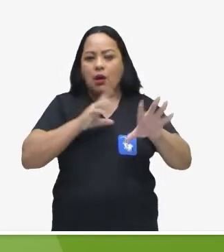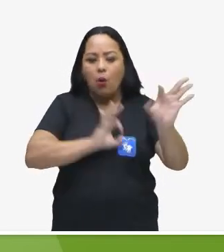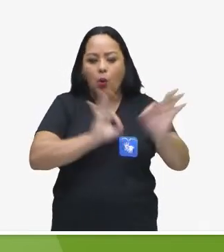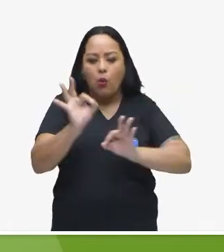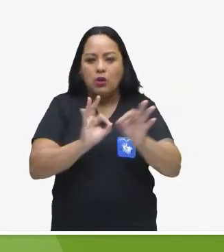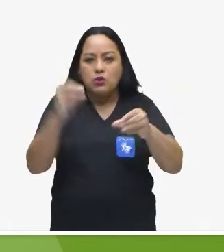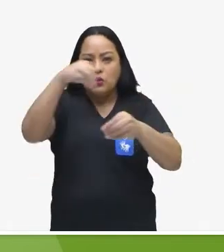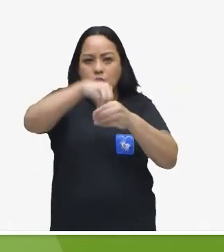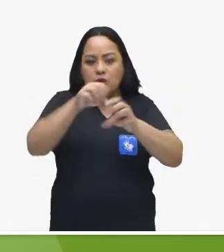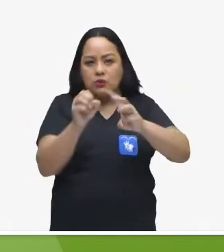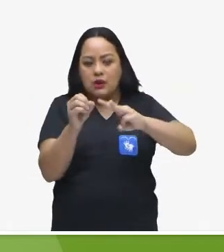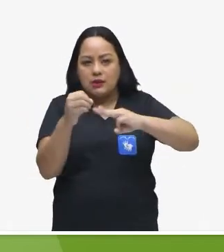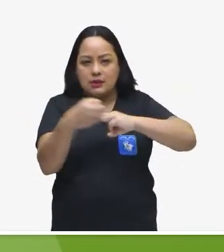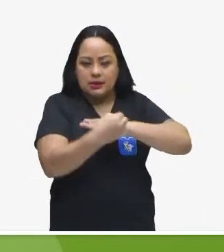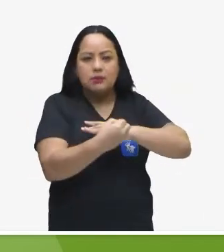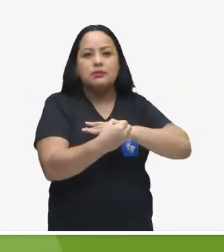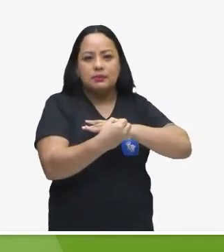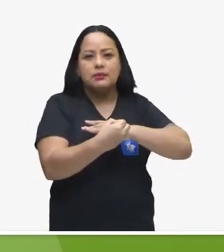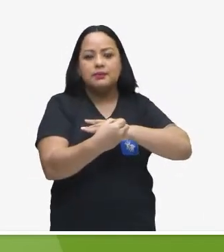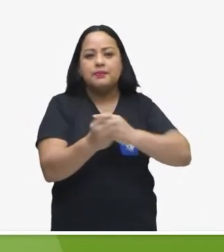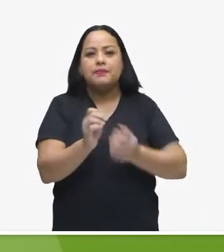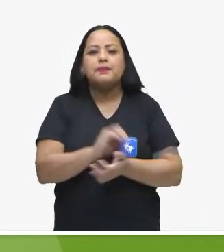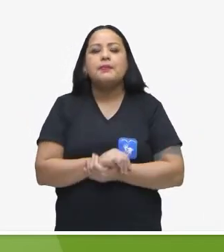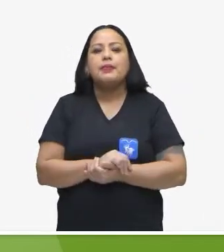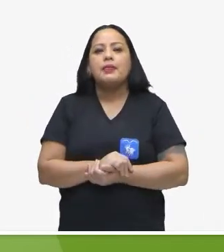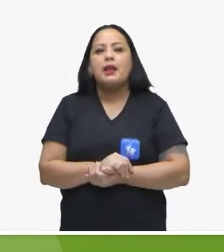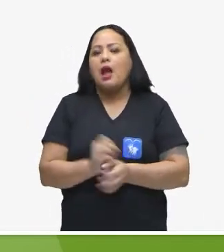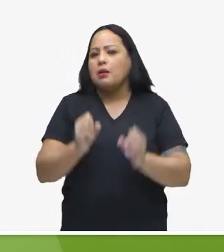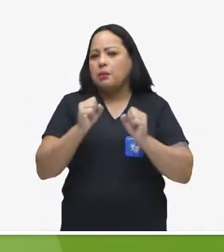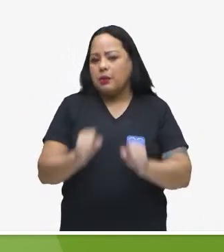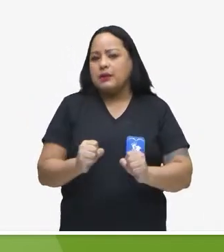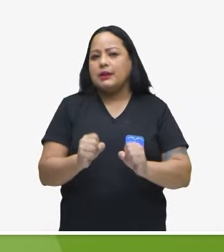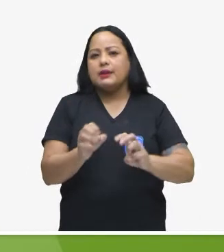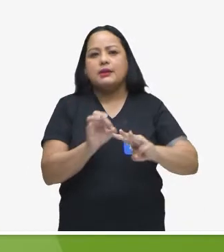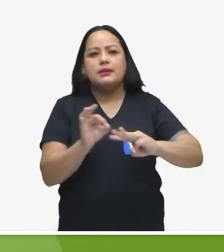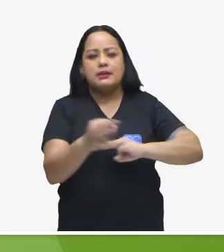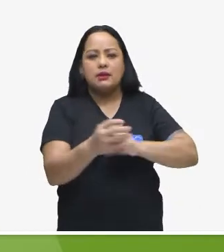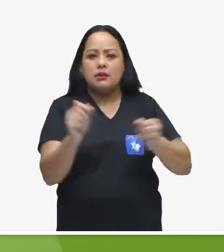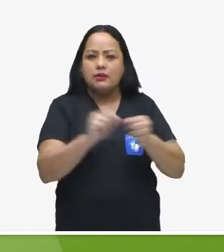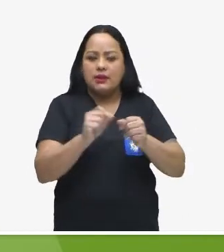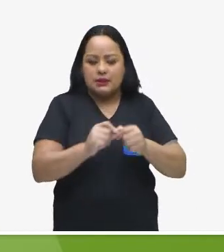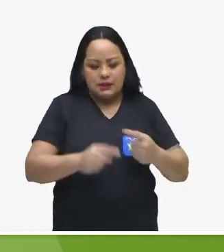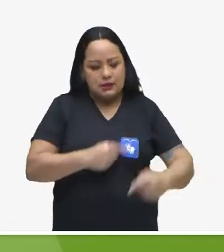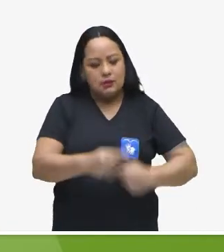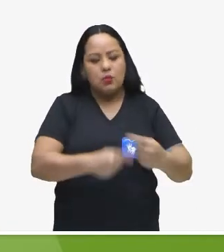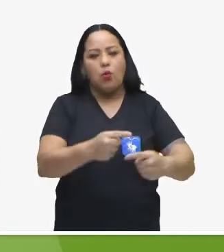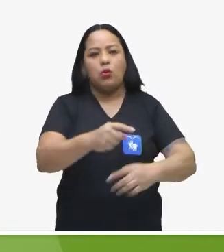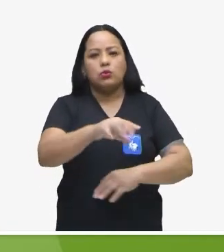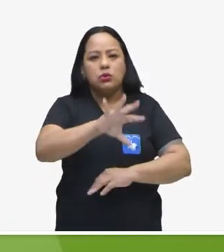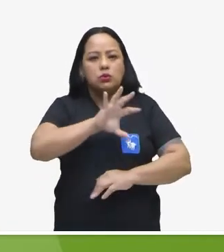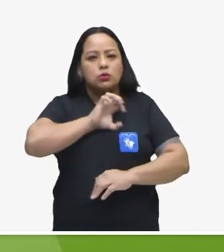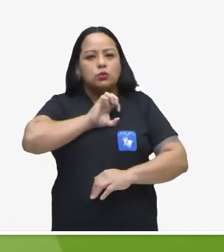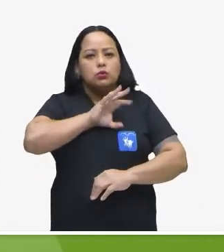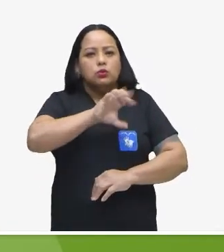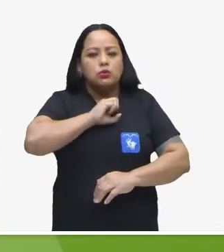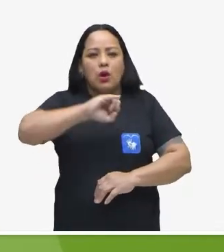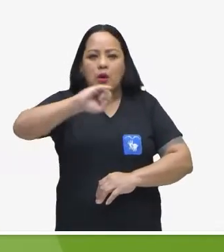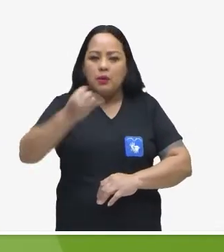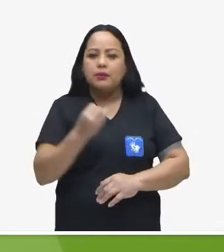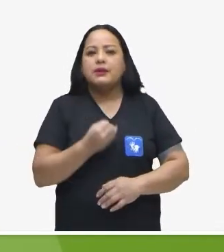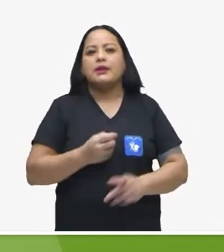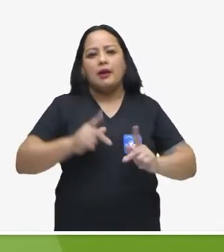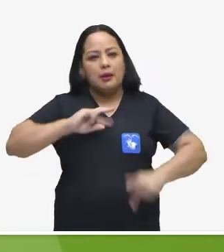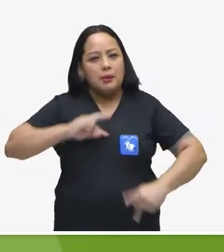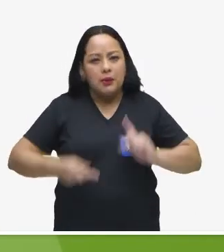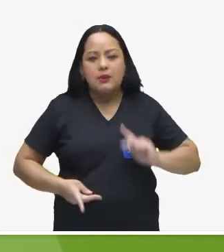dentro e funcionam, né? E aí dão a capacidade das células de se reproduzirem, de respirarem, de aproveitarem nutrientes,